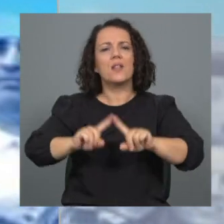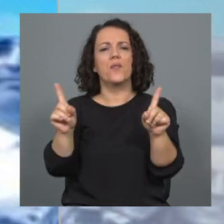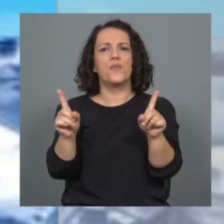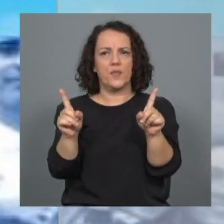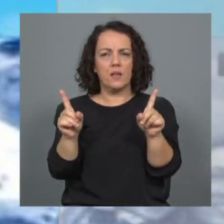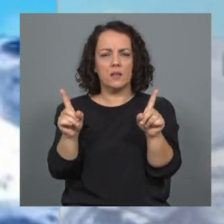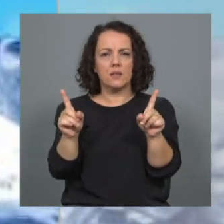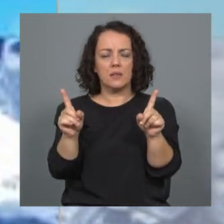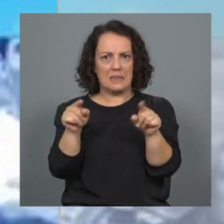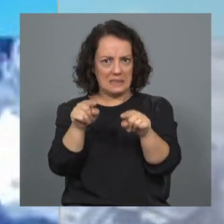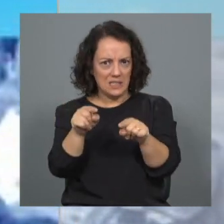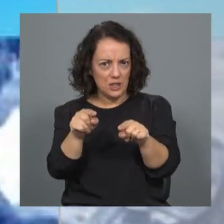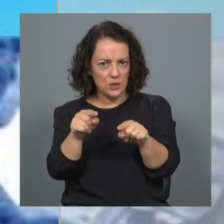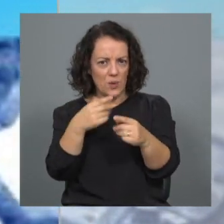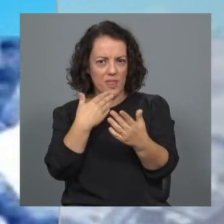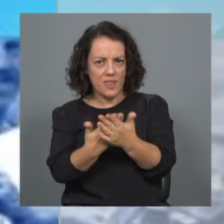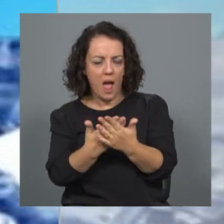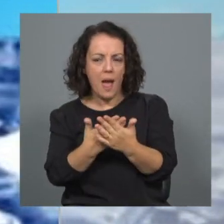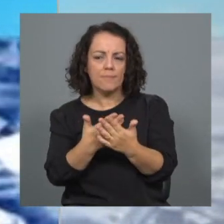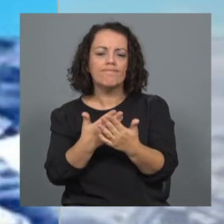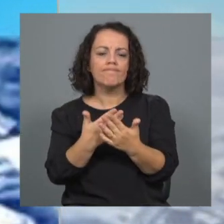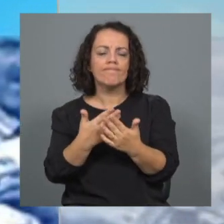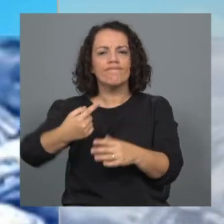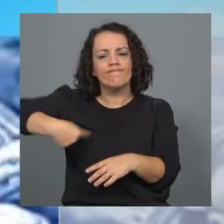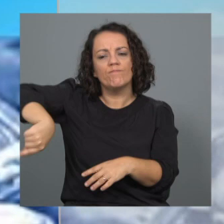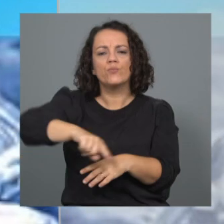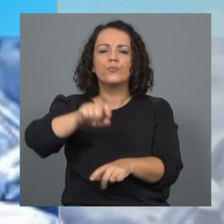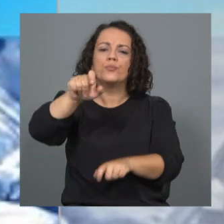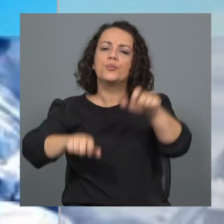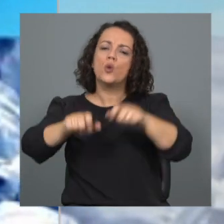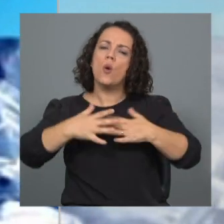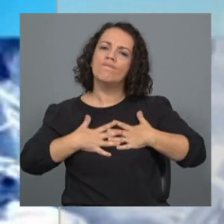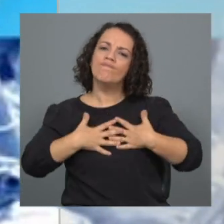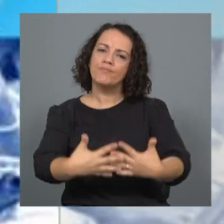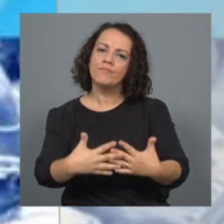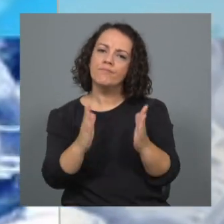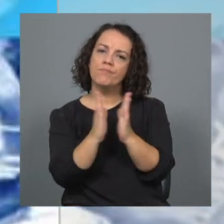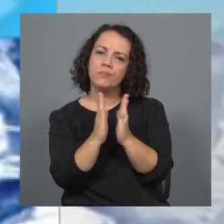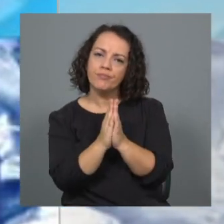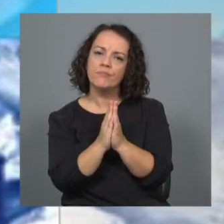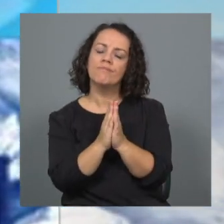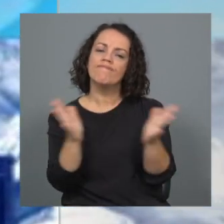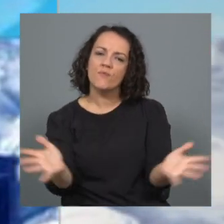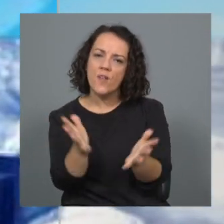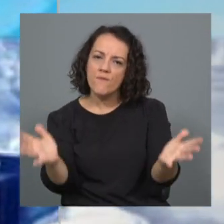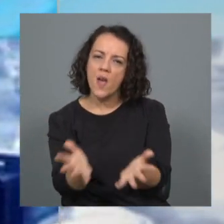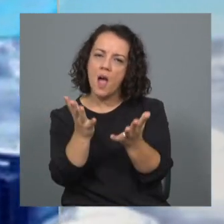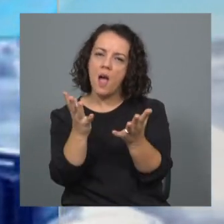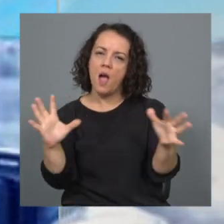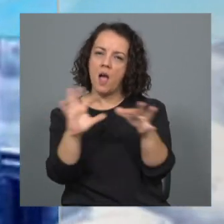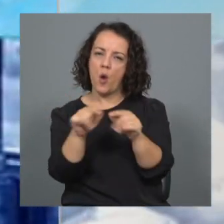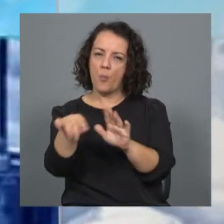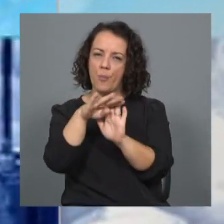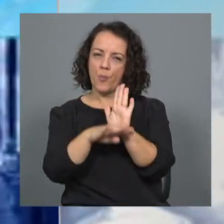também vem reforçar o papel dos leigos e acaba por ser também desafiante para esta Praça Central. Este momento que se vive